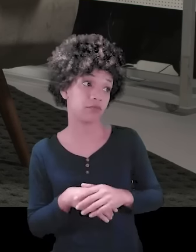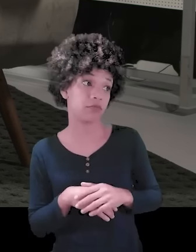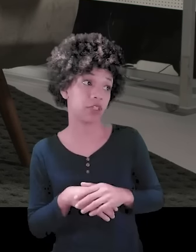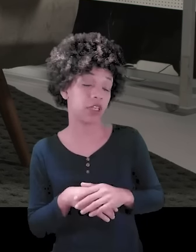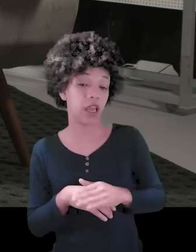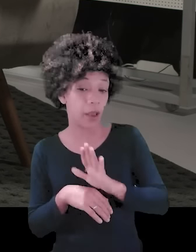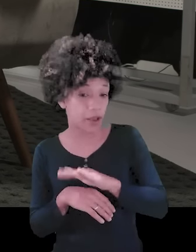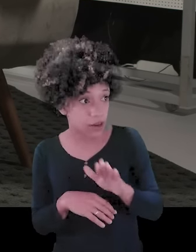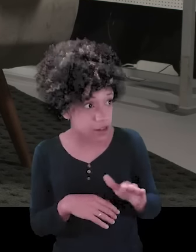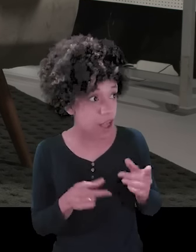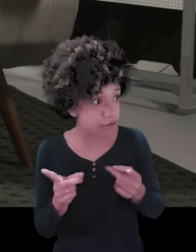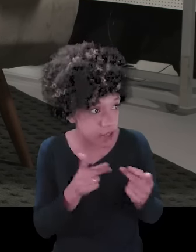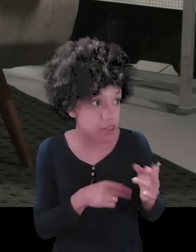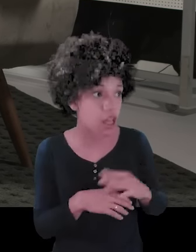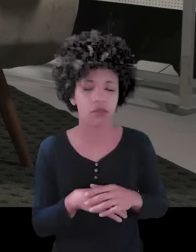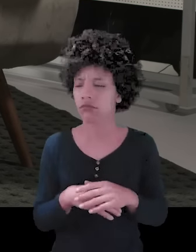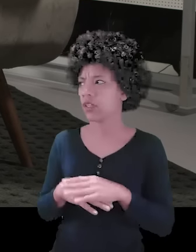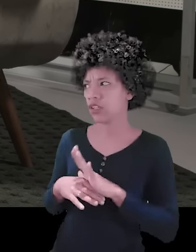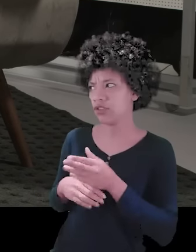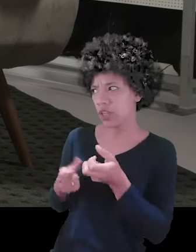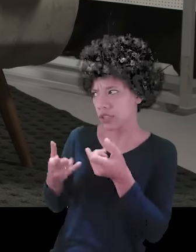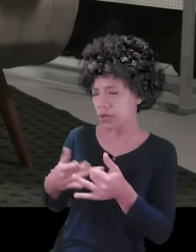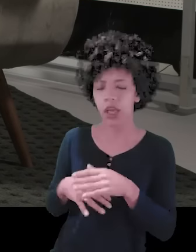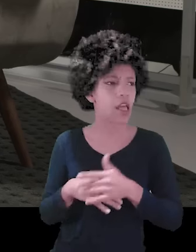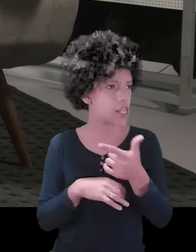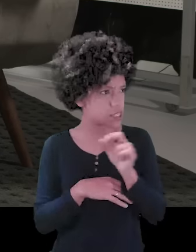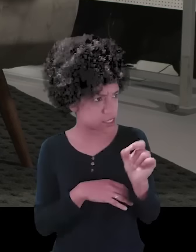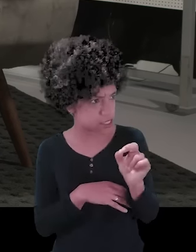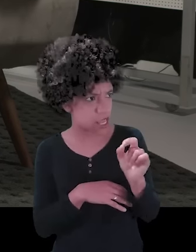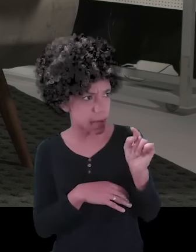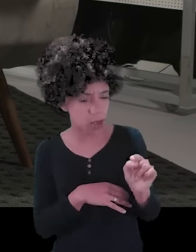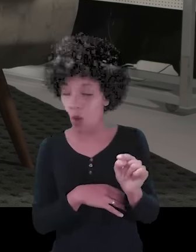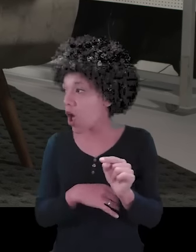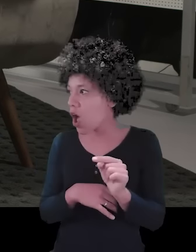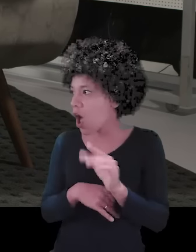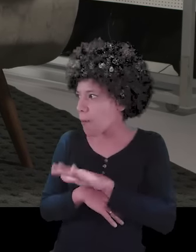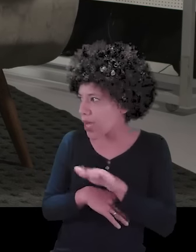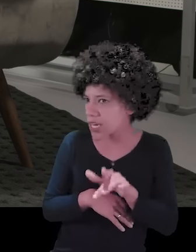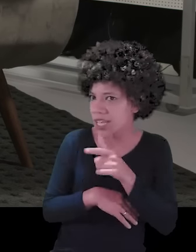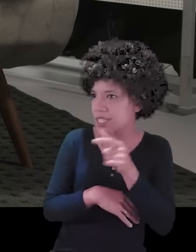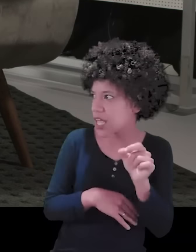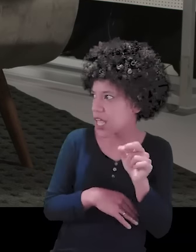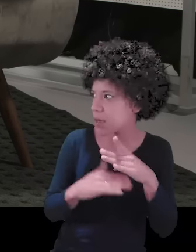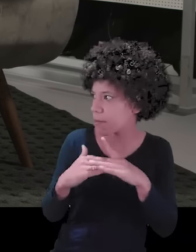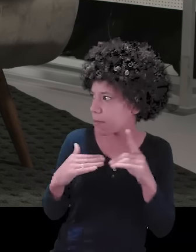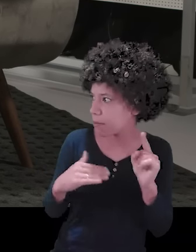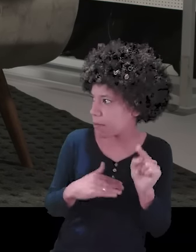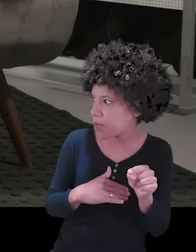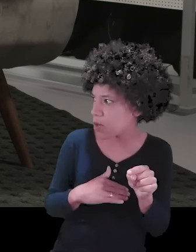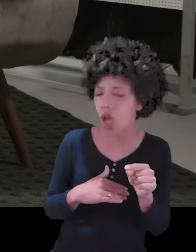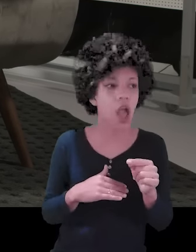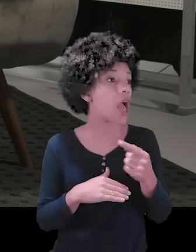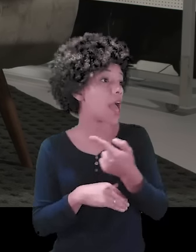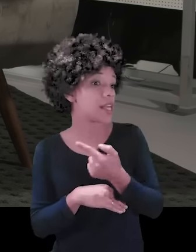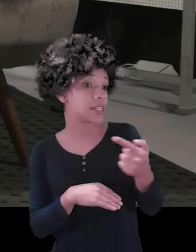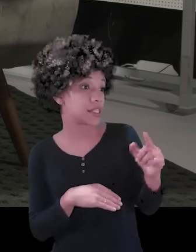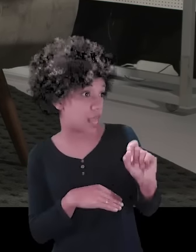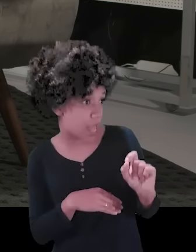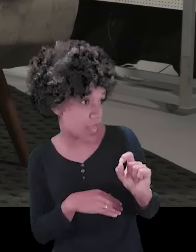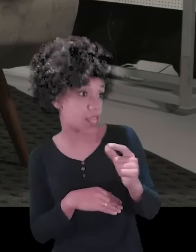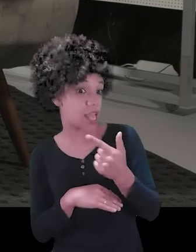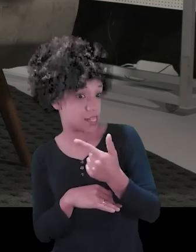pessoa vem de criança mais ou menos 100 mil uma criança gosta 100 mil reais em dólares ou reais são dólares